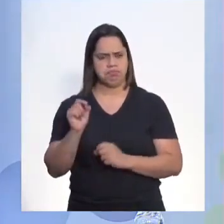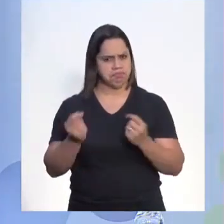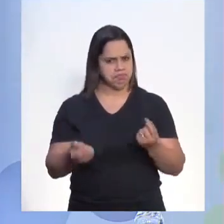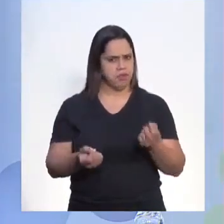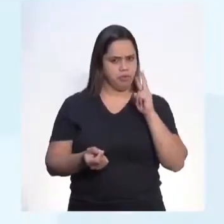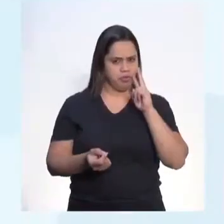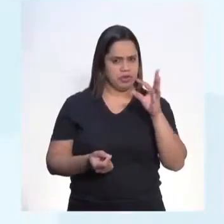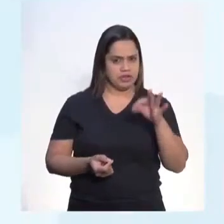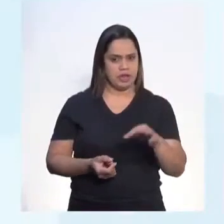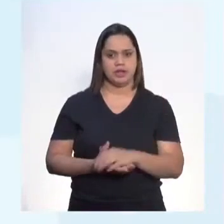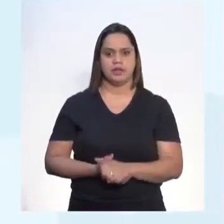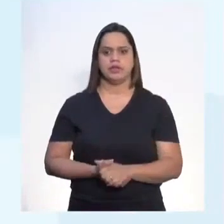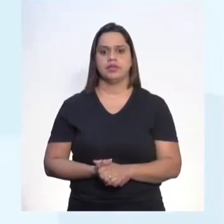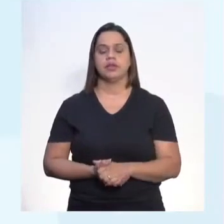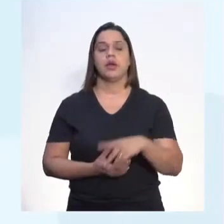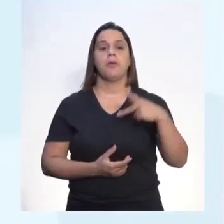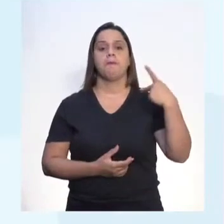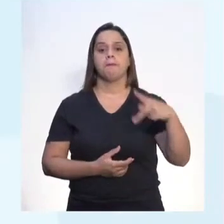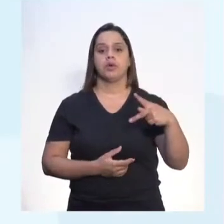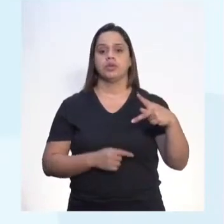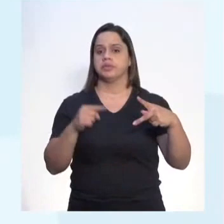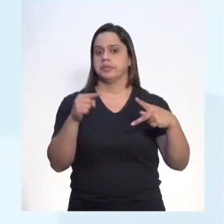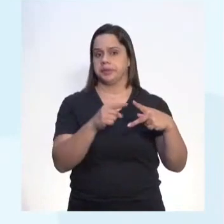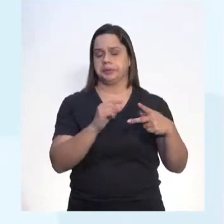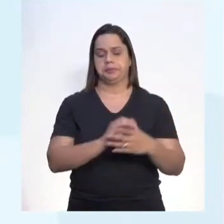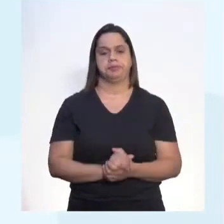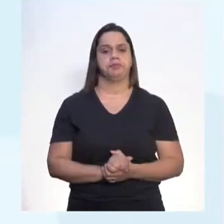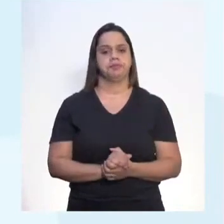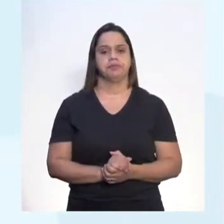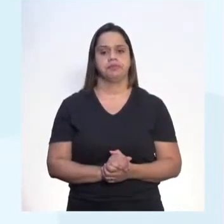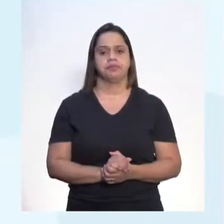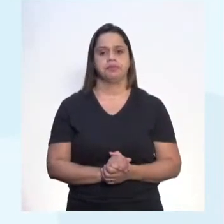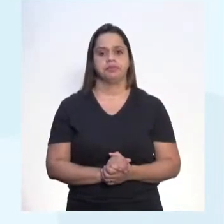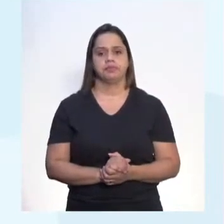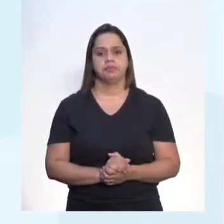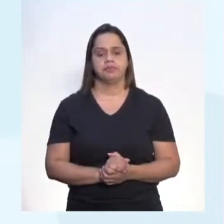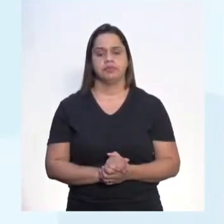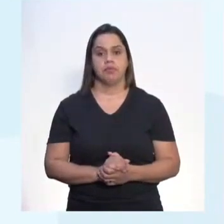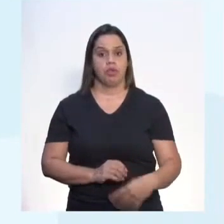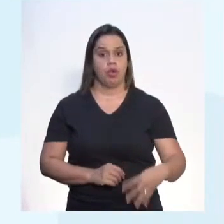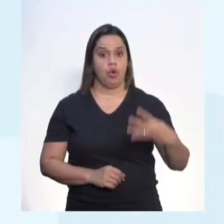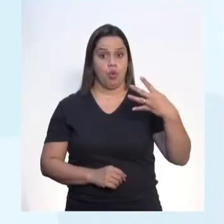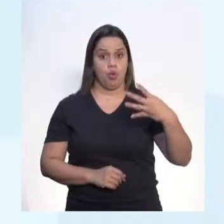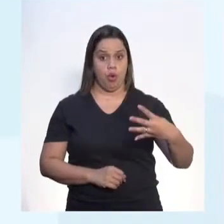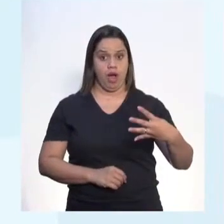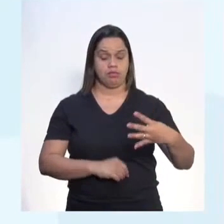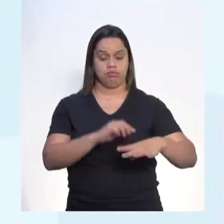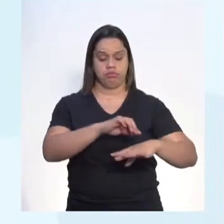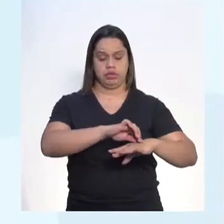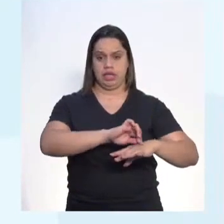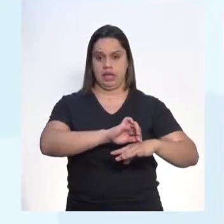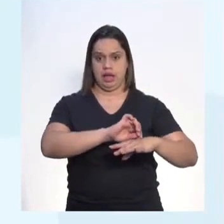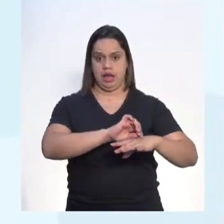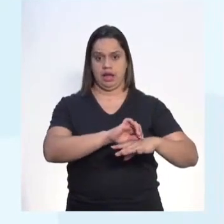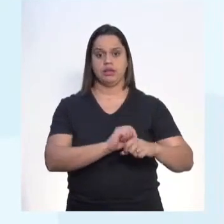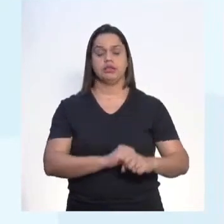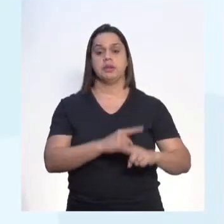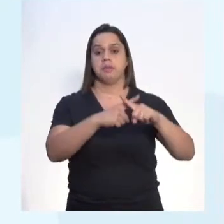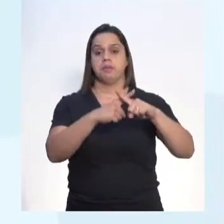Olha, possibilidades. Pego os 4 tipos de pratos de carne